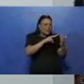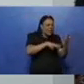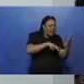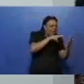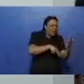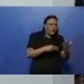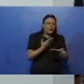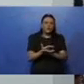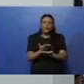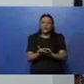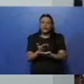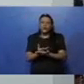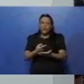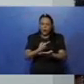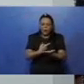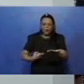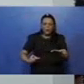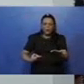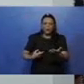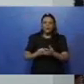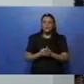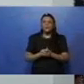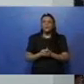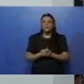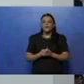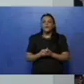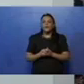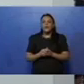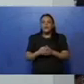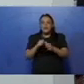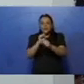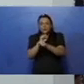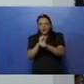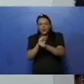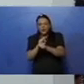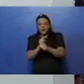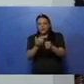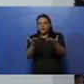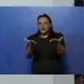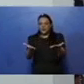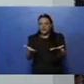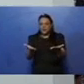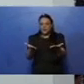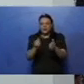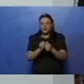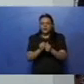têm. Espero vocês até a nossa próxima aula, que será a nossa